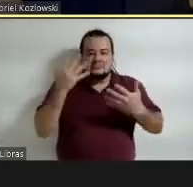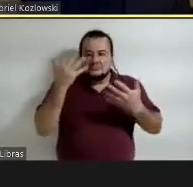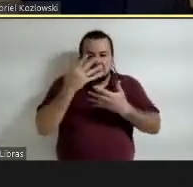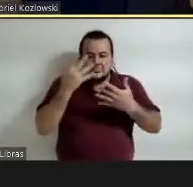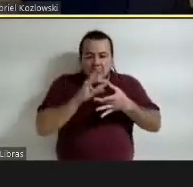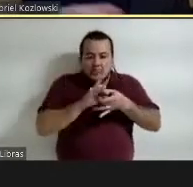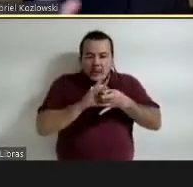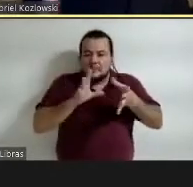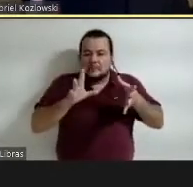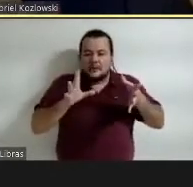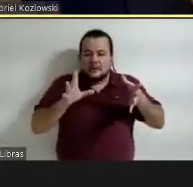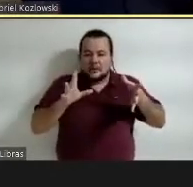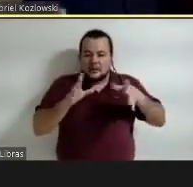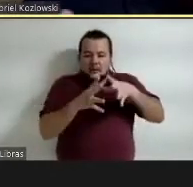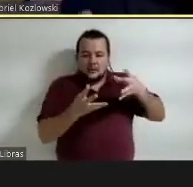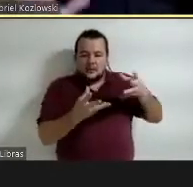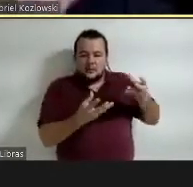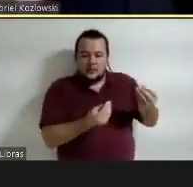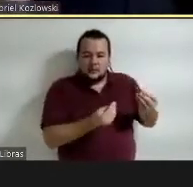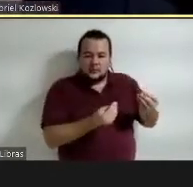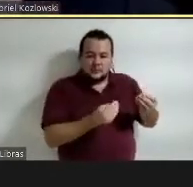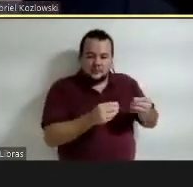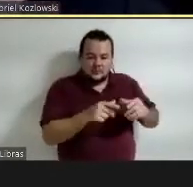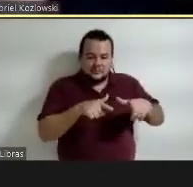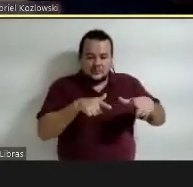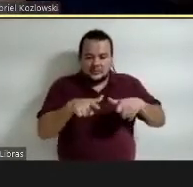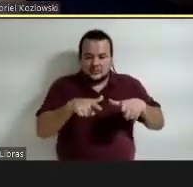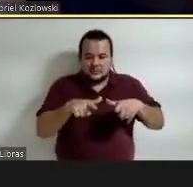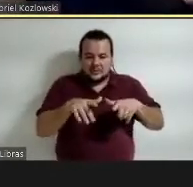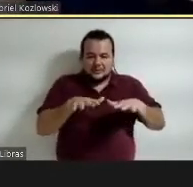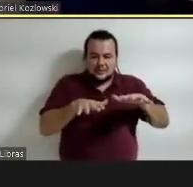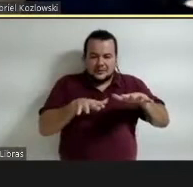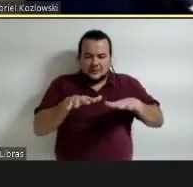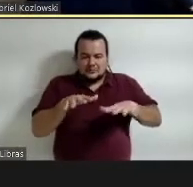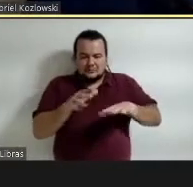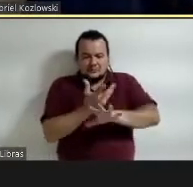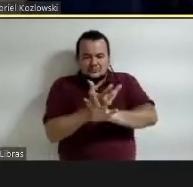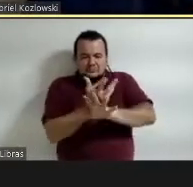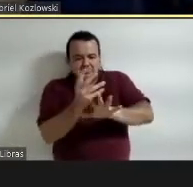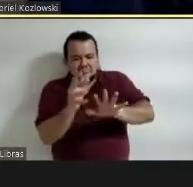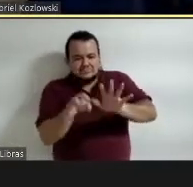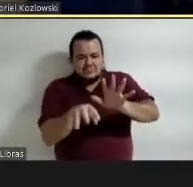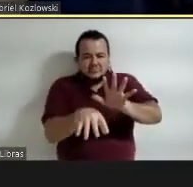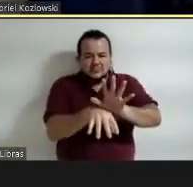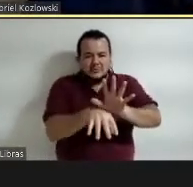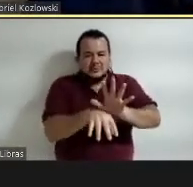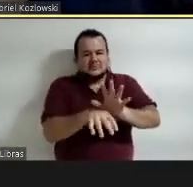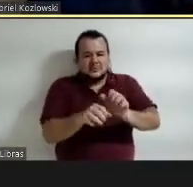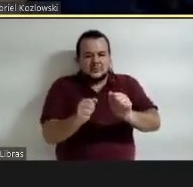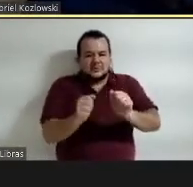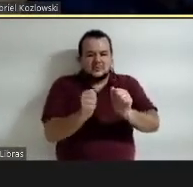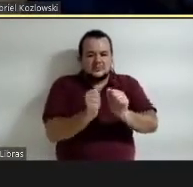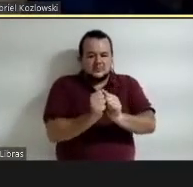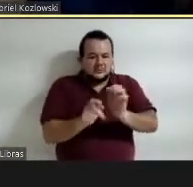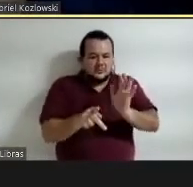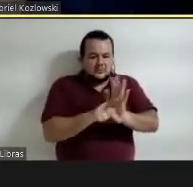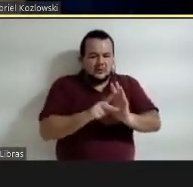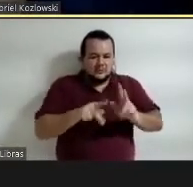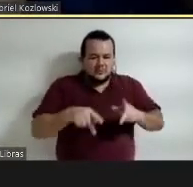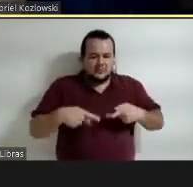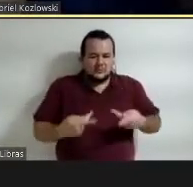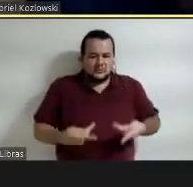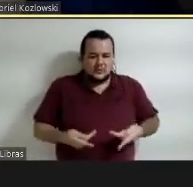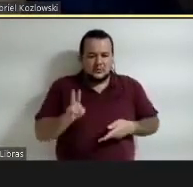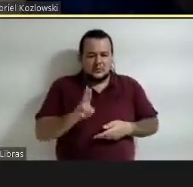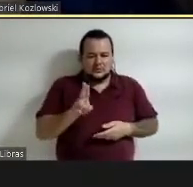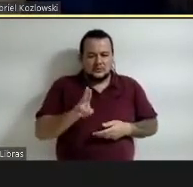mundo e assim trabalhar em condicionar o meio ambiente para o uso do ser humano. Ou